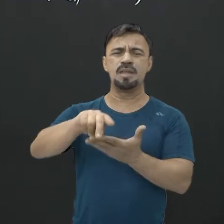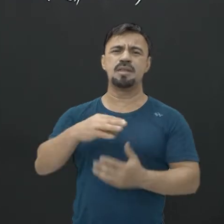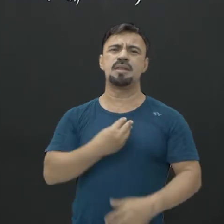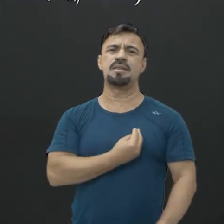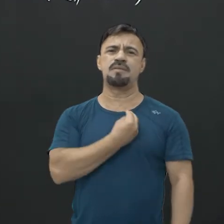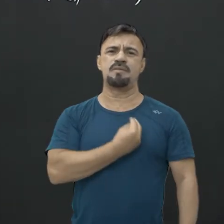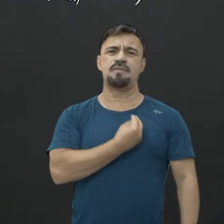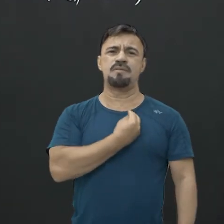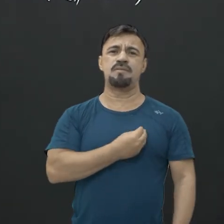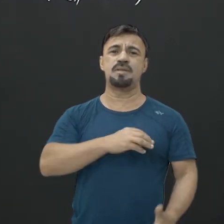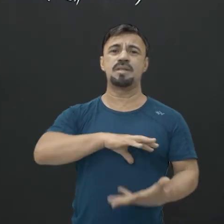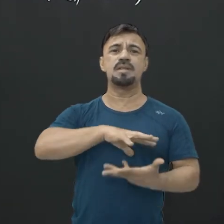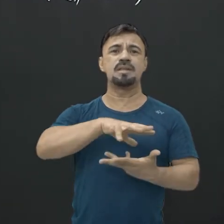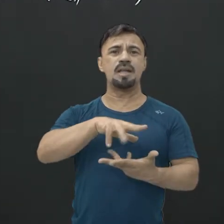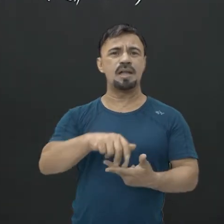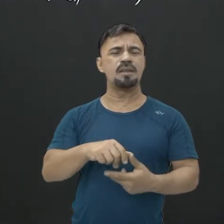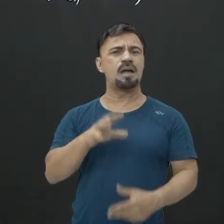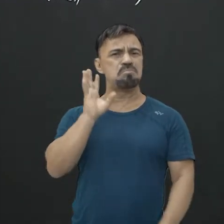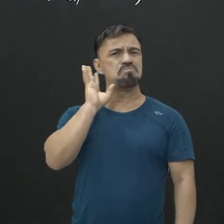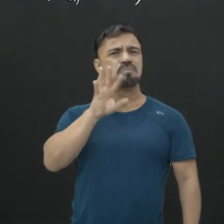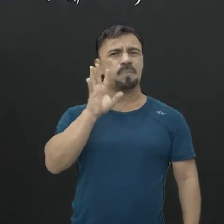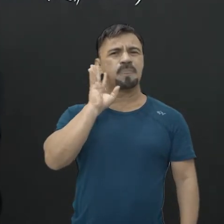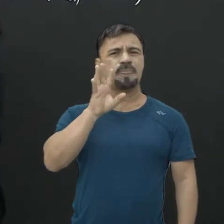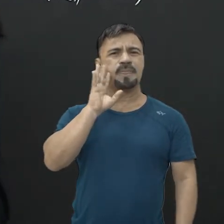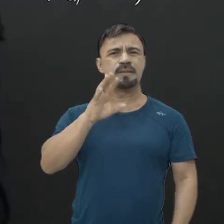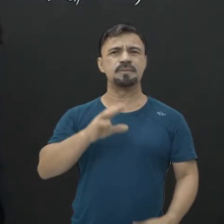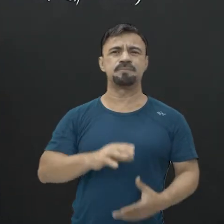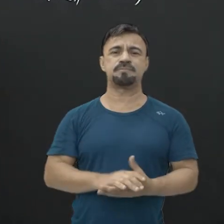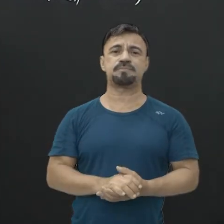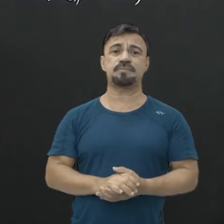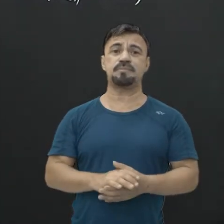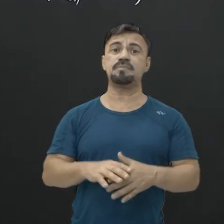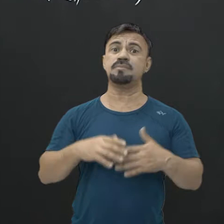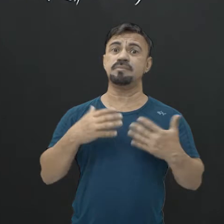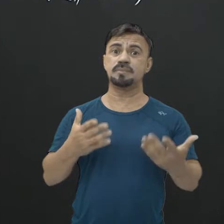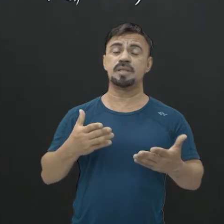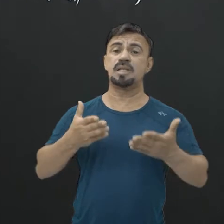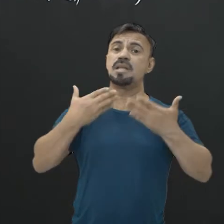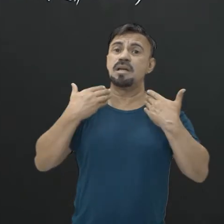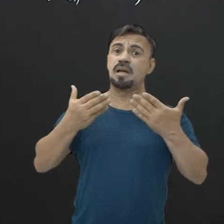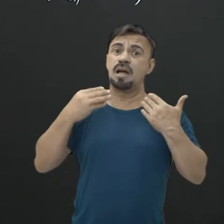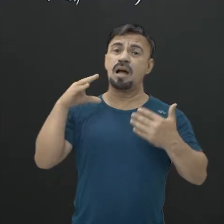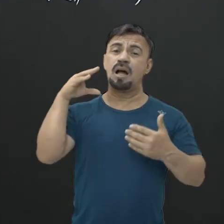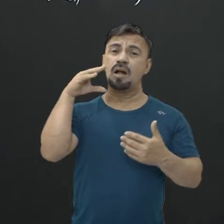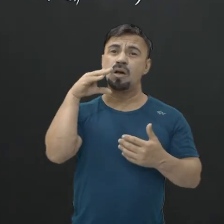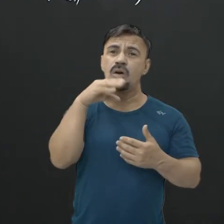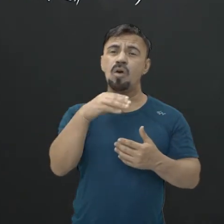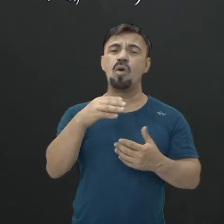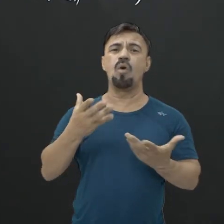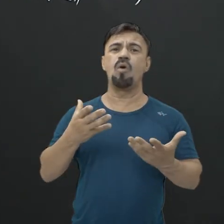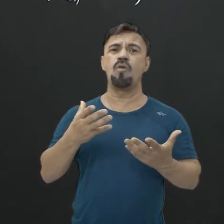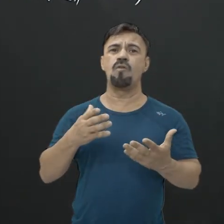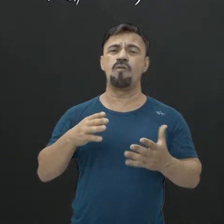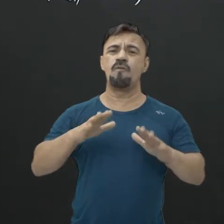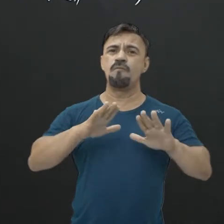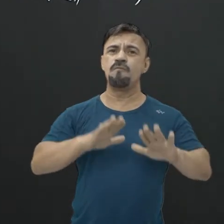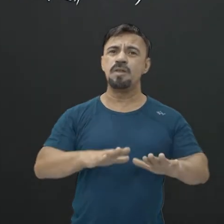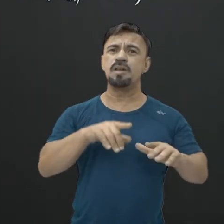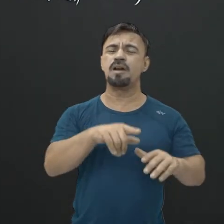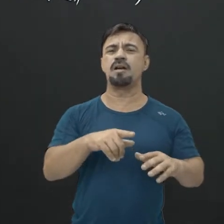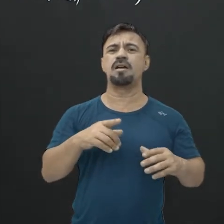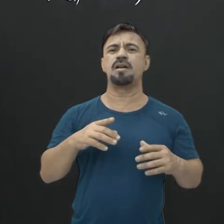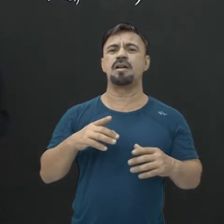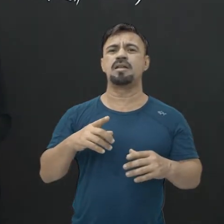que tem na Terra. Assim, ah, legal. Então, esse calor, ele está sendo retido aqui. Parte